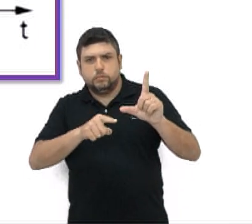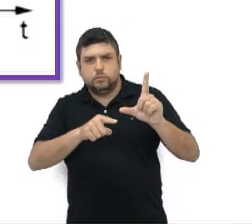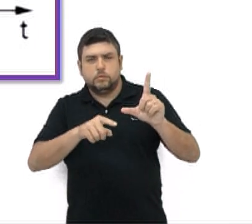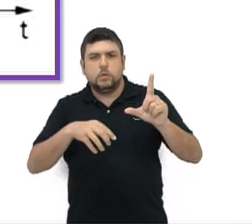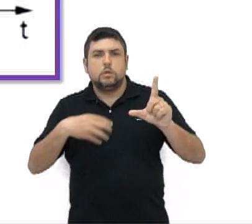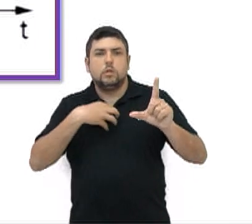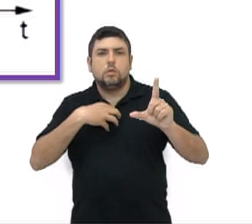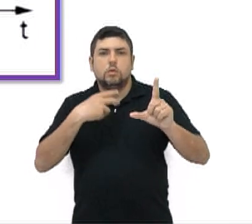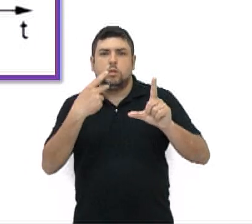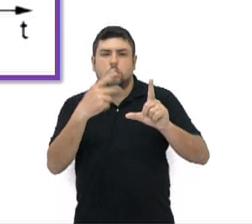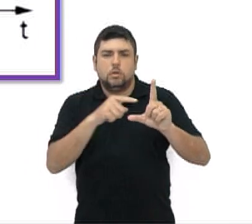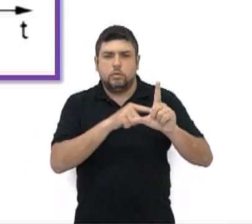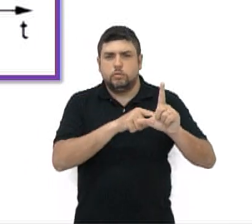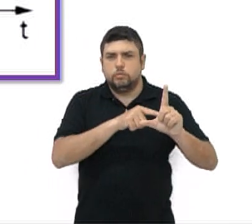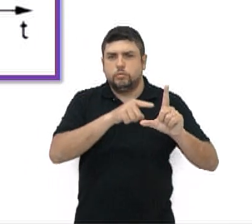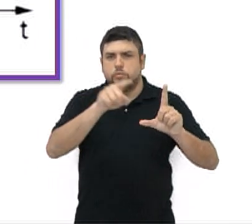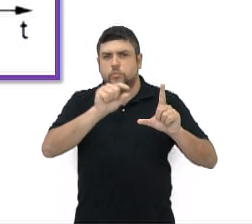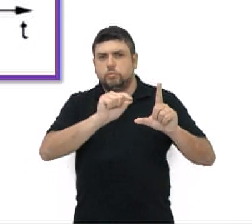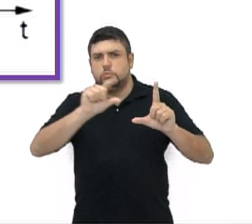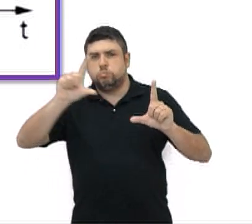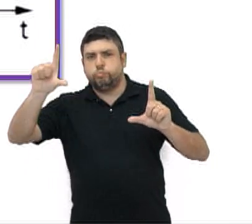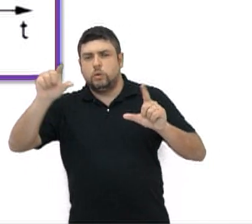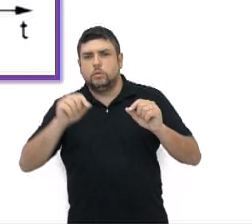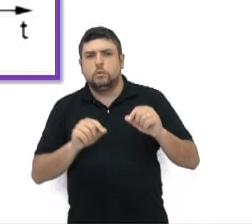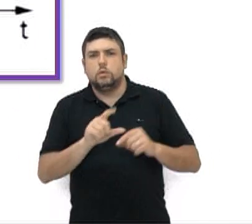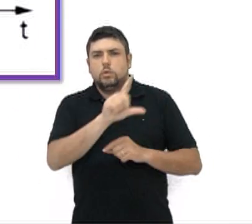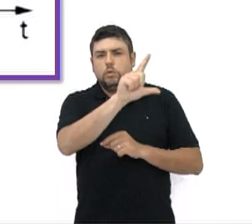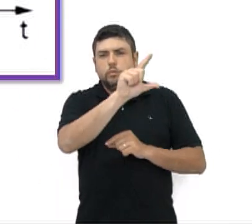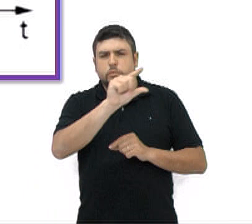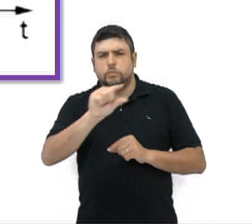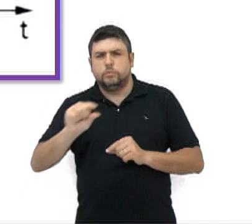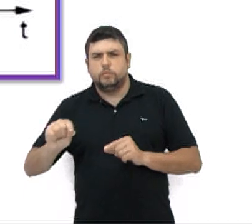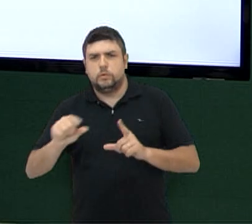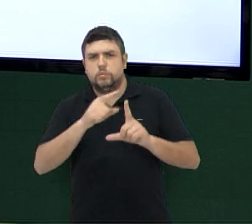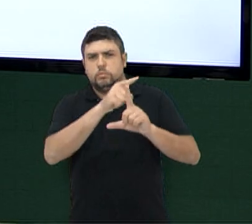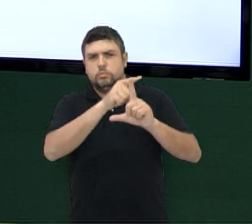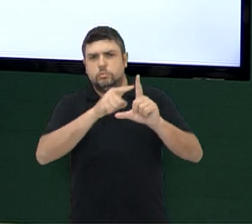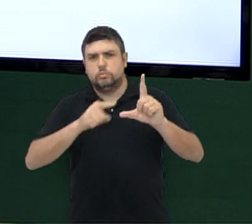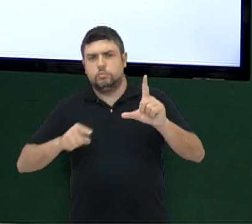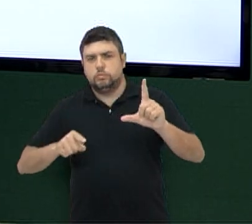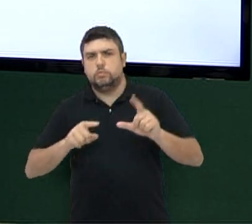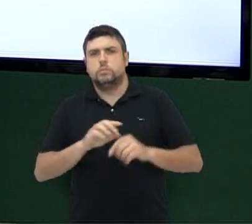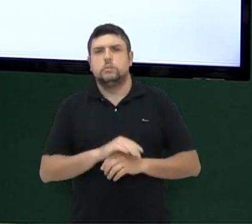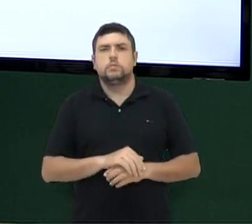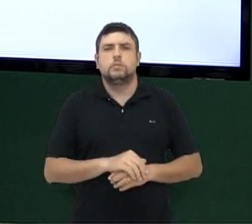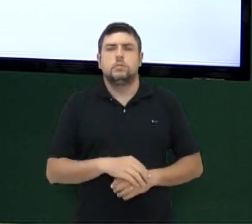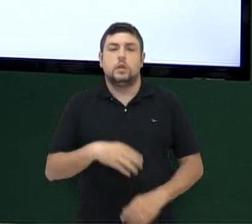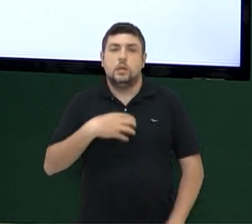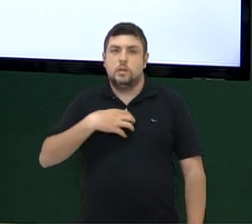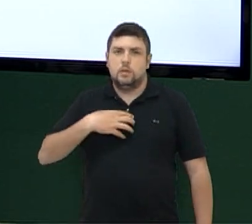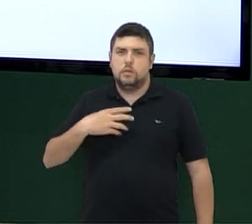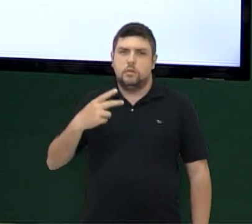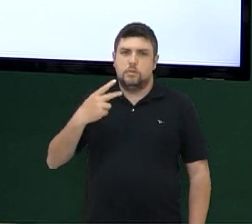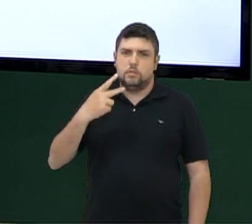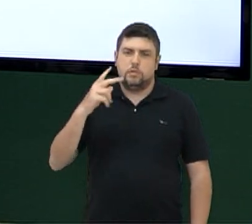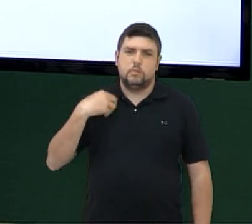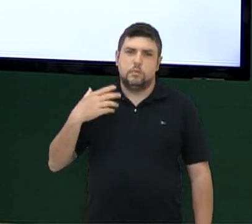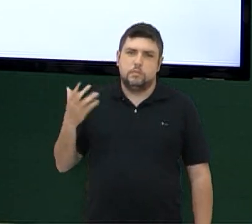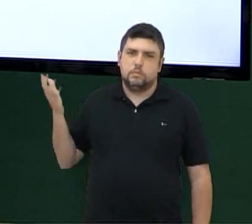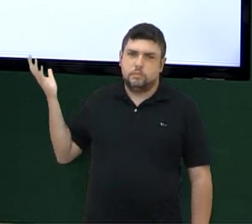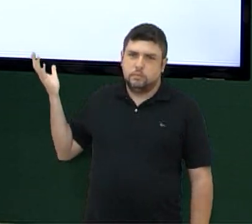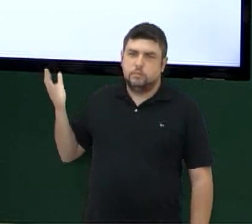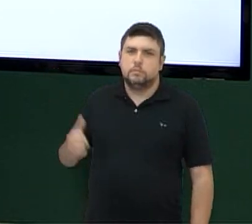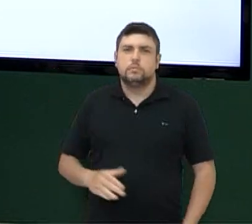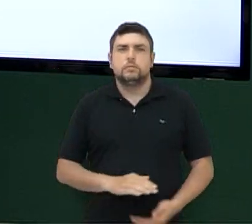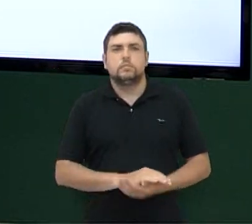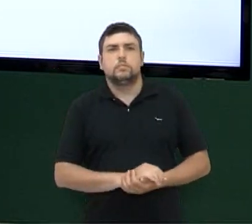né? E decrescente para baixo. Certo? Com essa característica aqui. É reto, né? Certo?